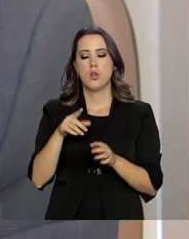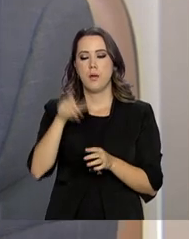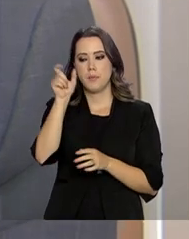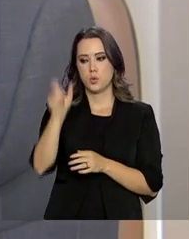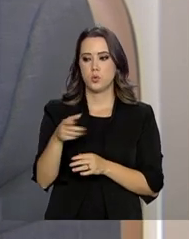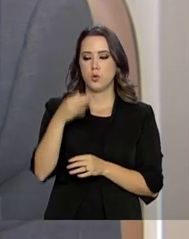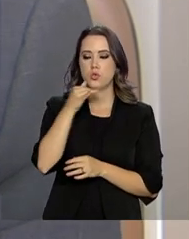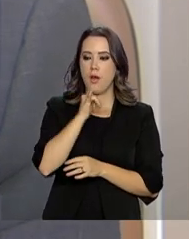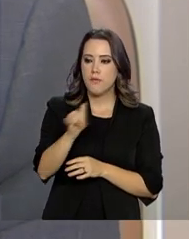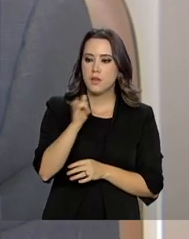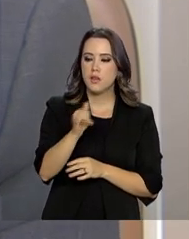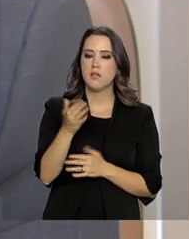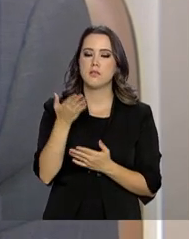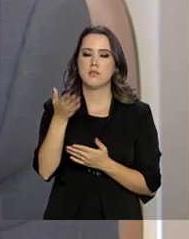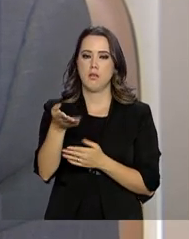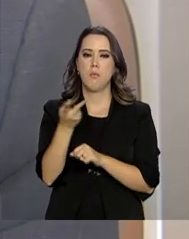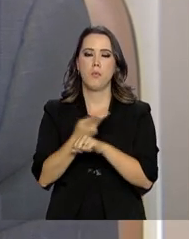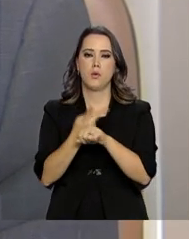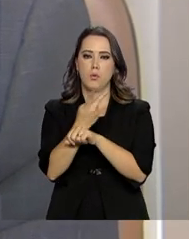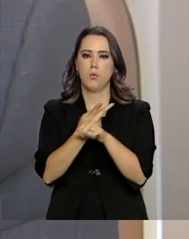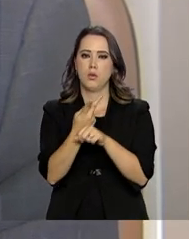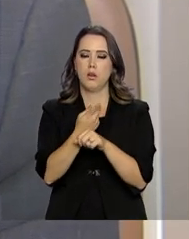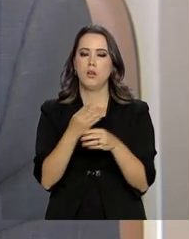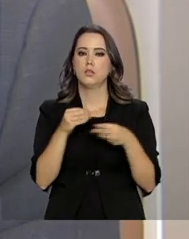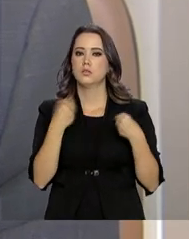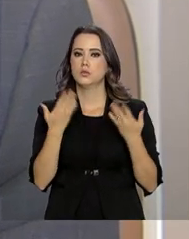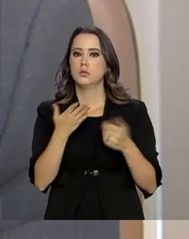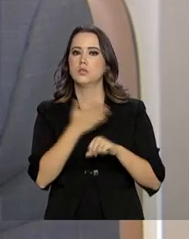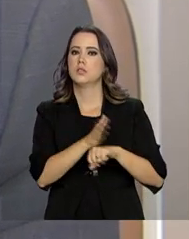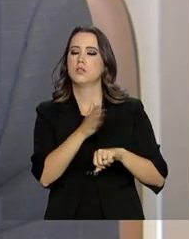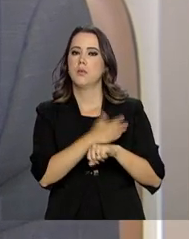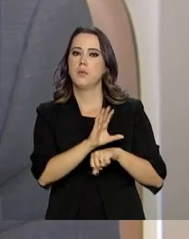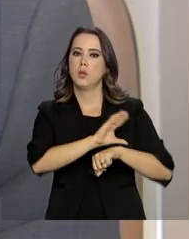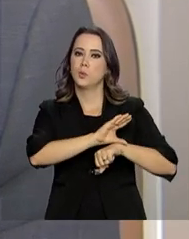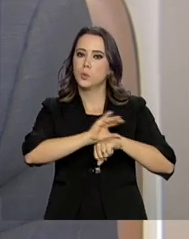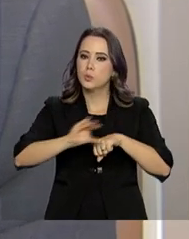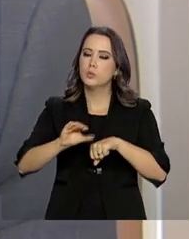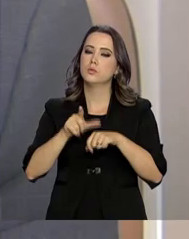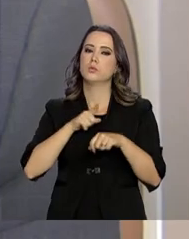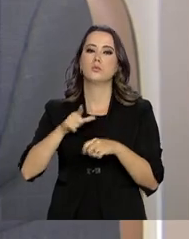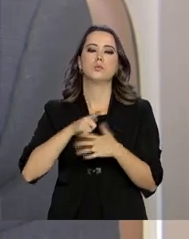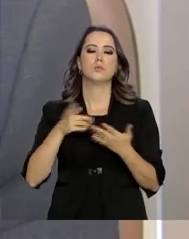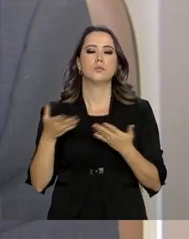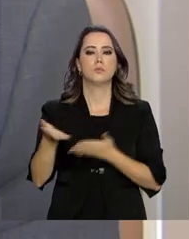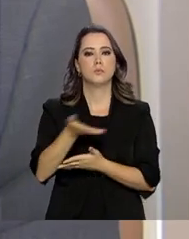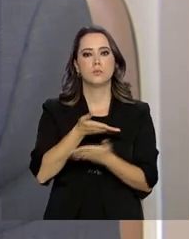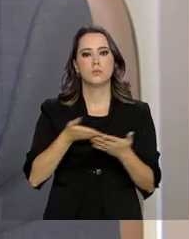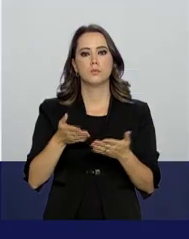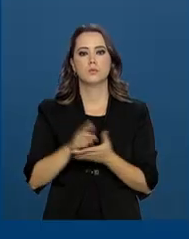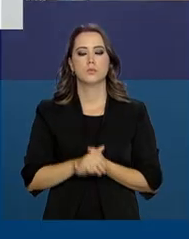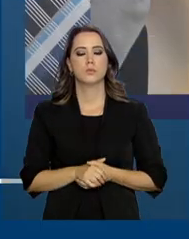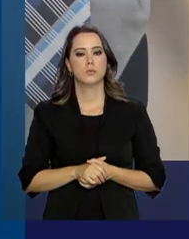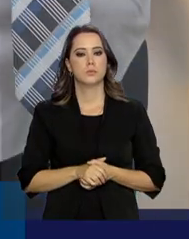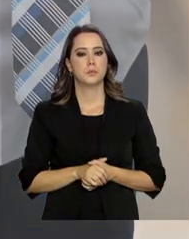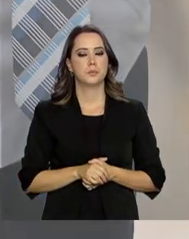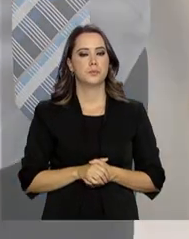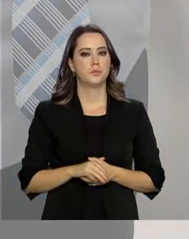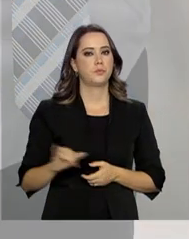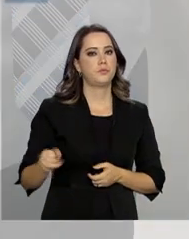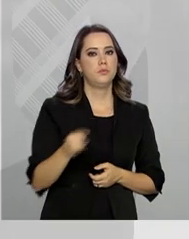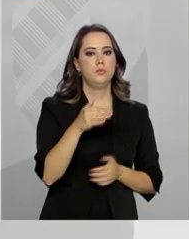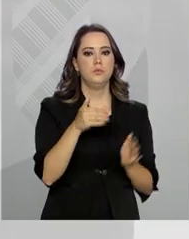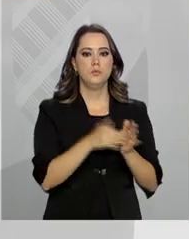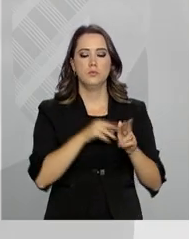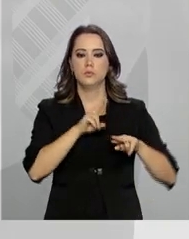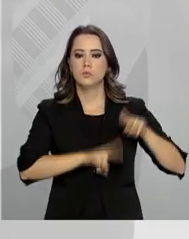trabalhador pra ele buscar essa essa qualificação e essa intermediação de mão de obra de janeiro a junho de